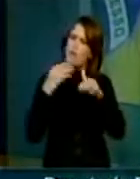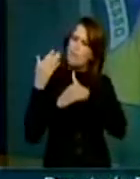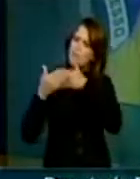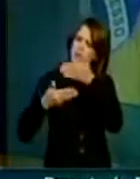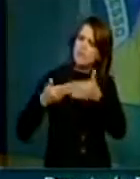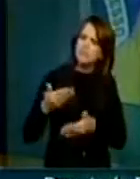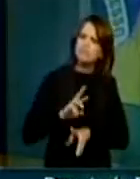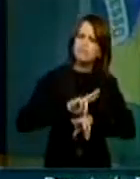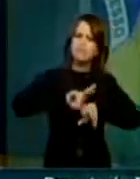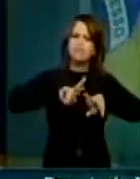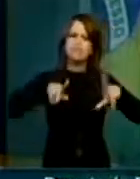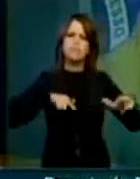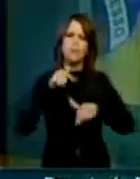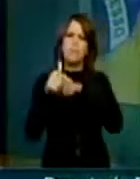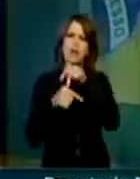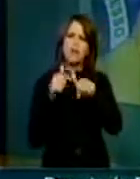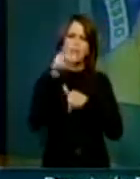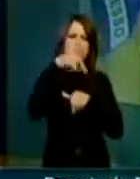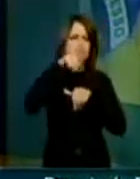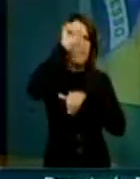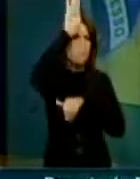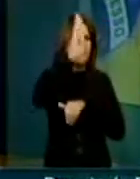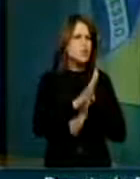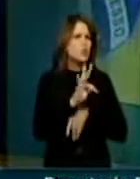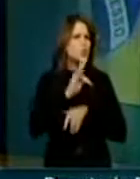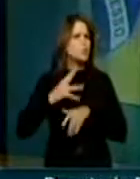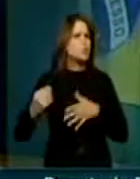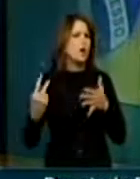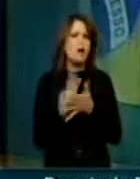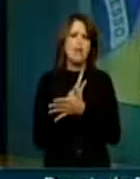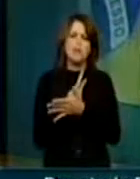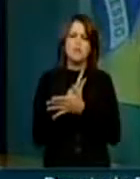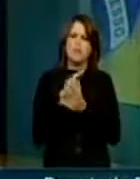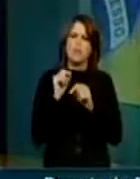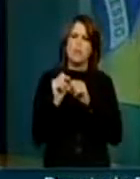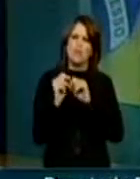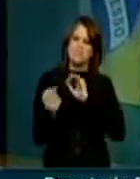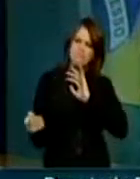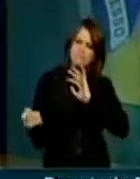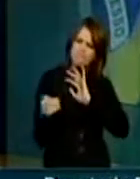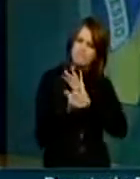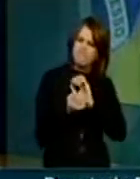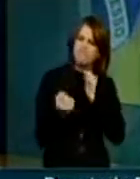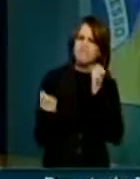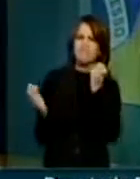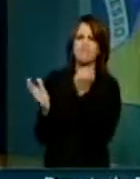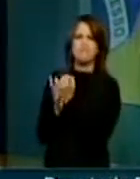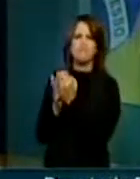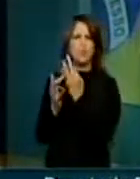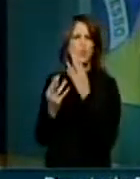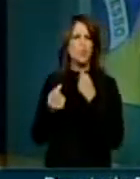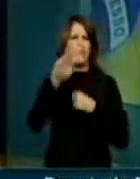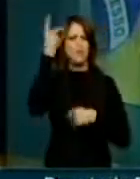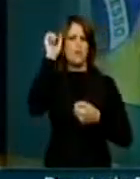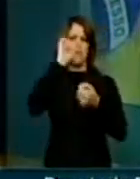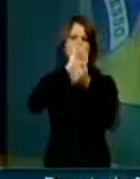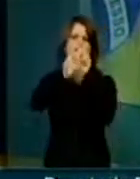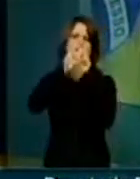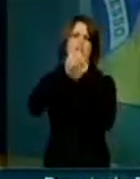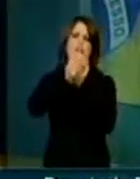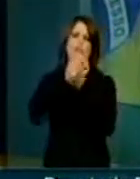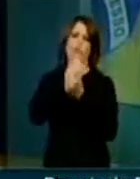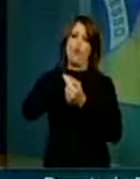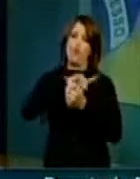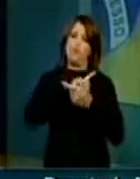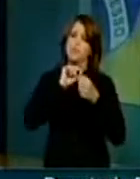trabalhadores e trabalhadoras deste país que foram vítimas das marcas das casas grandes e senzalas.